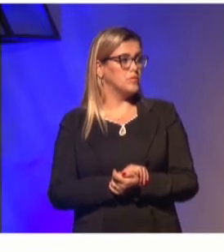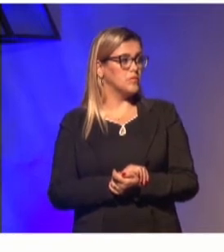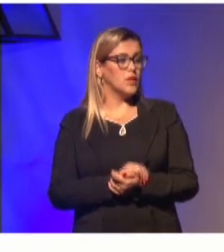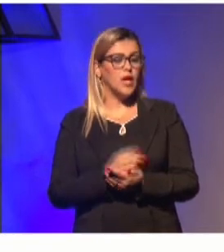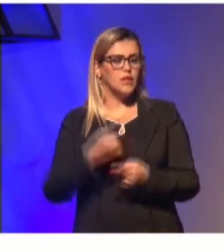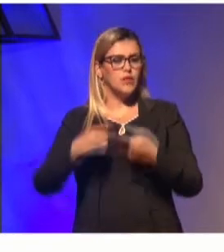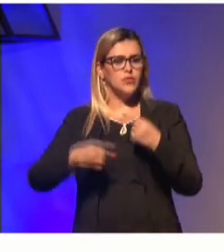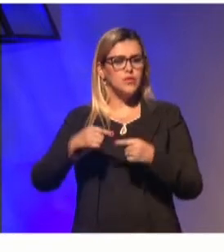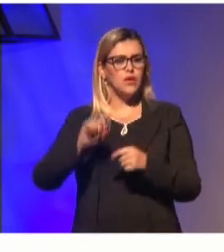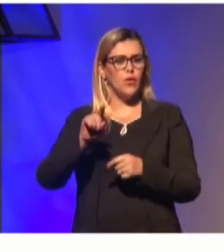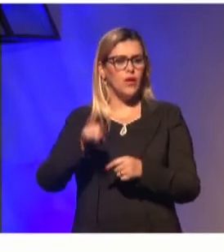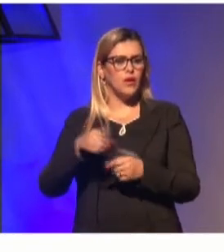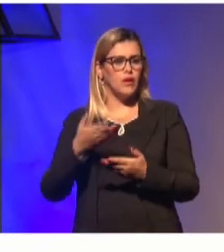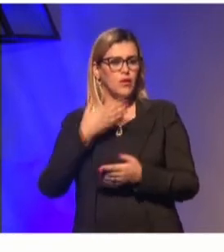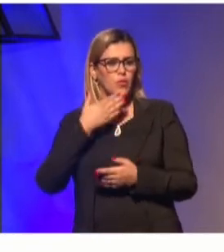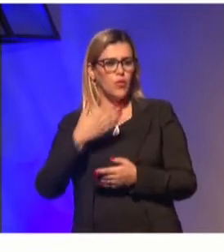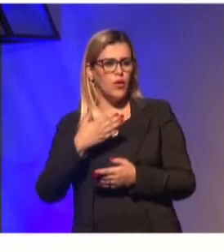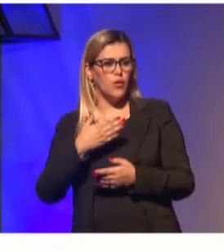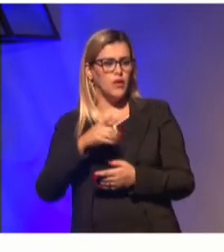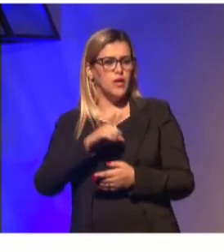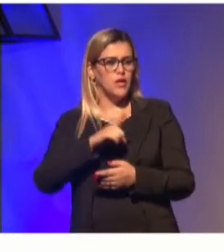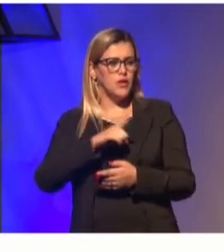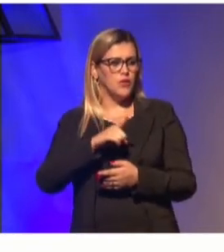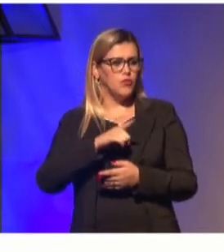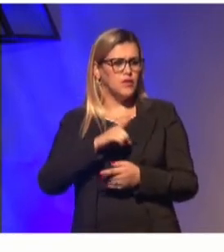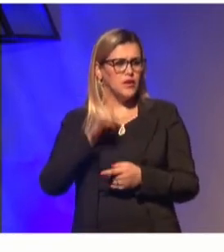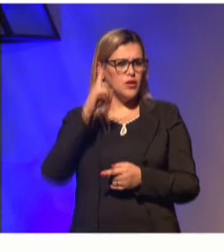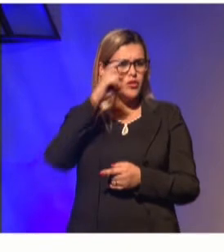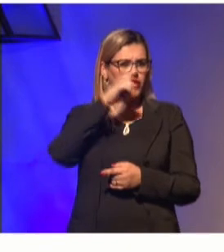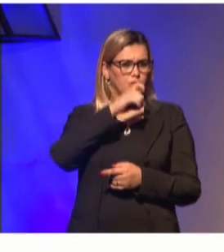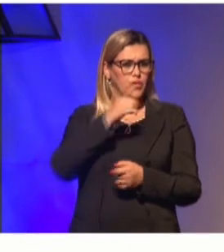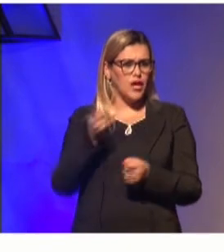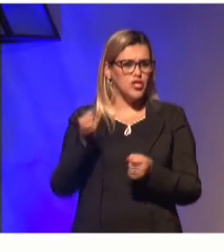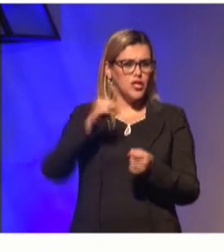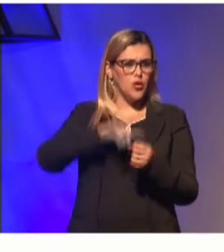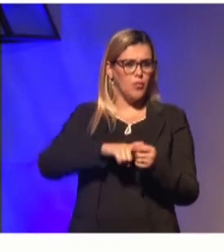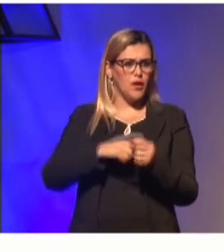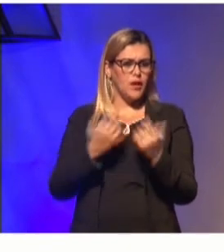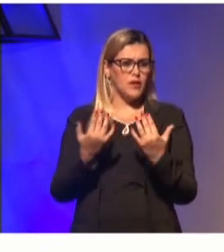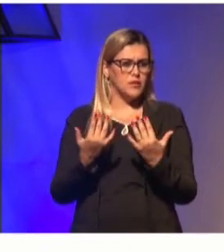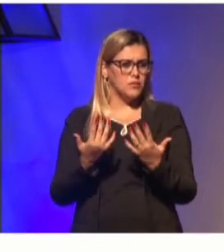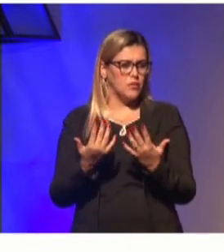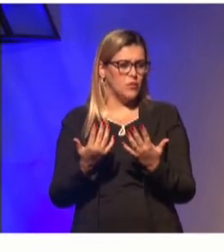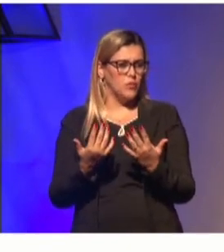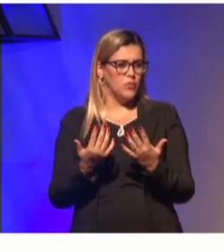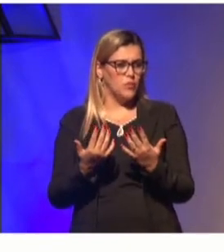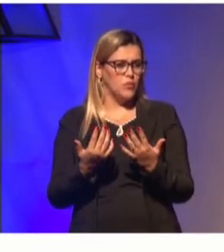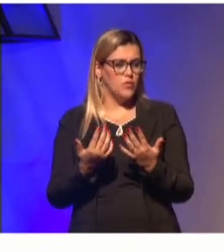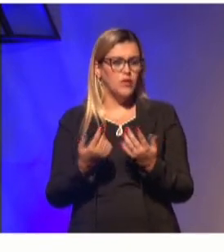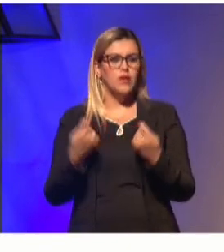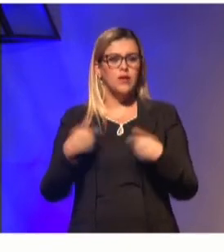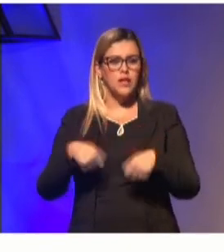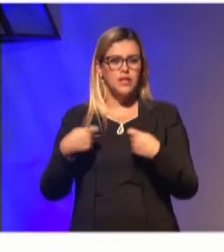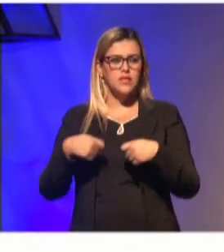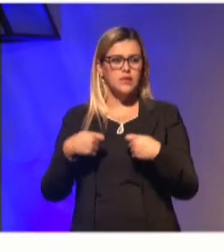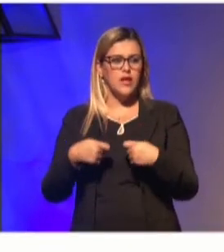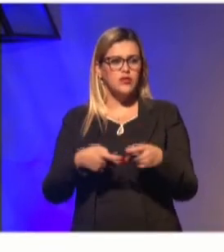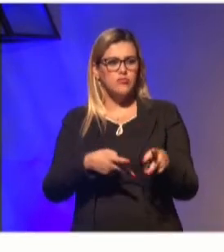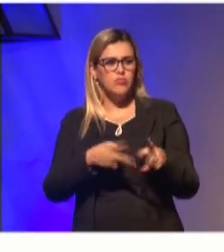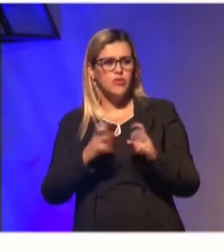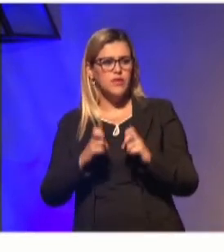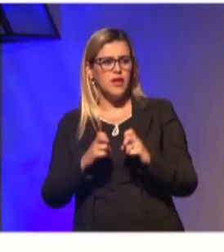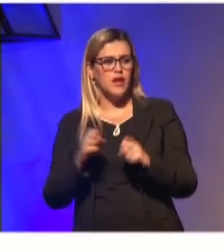a discussão é, você tem um aumento da incidência, você tem dificuldade em recuperar esse meu paciente e a necessidade de se buscar